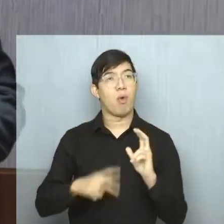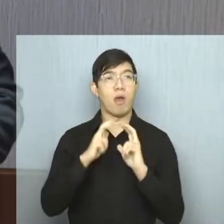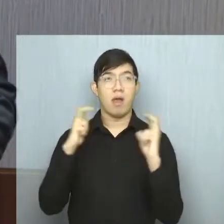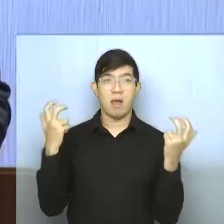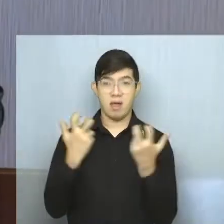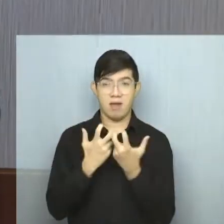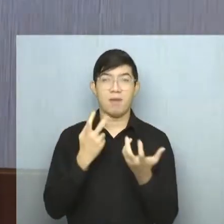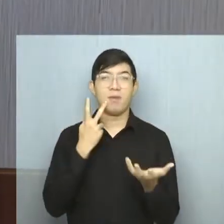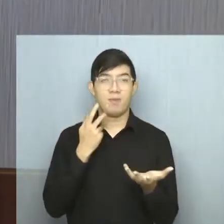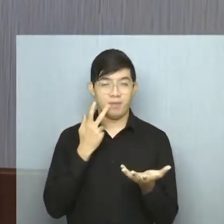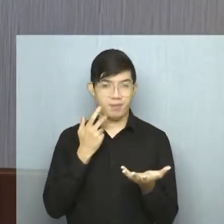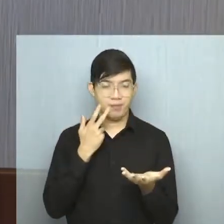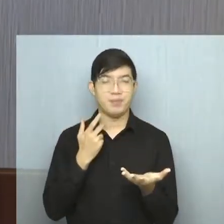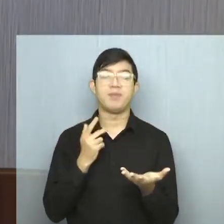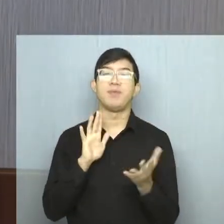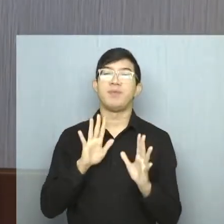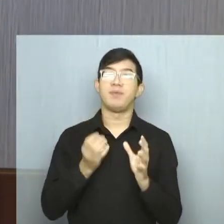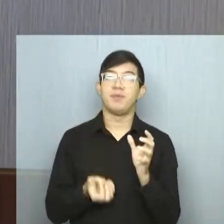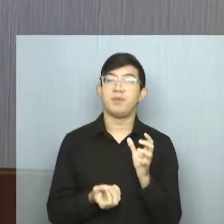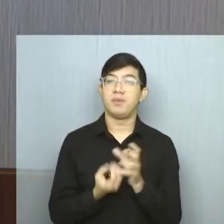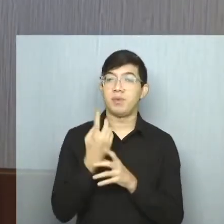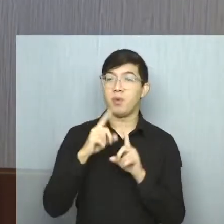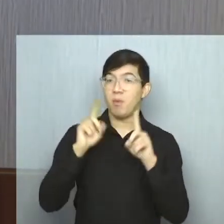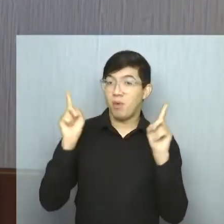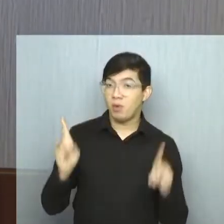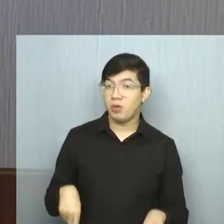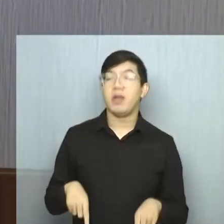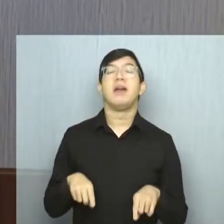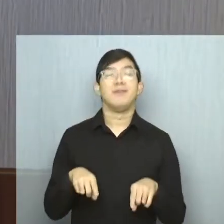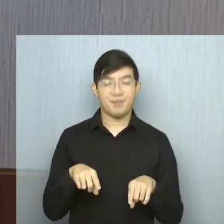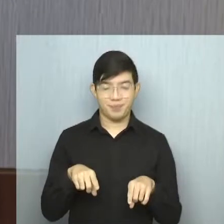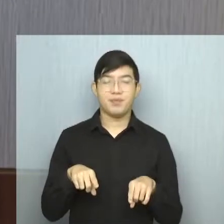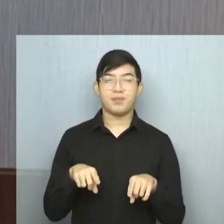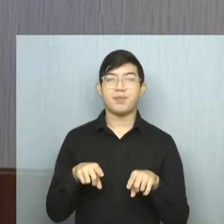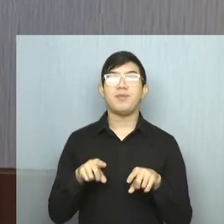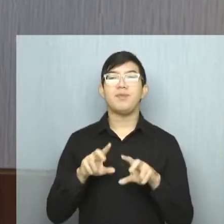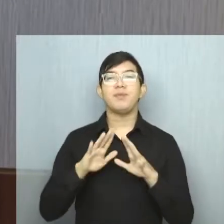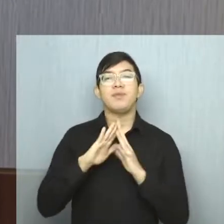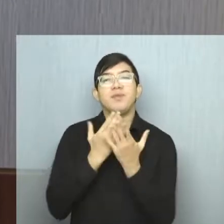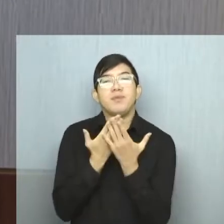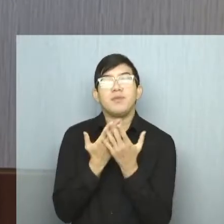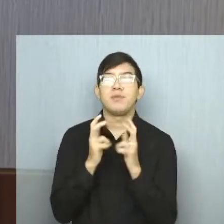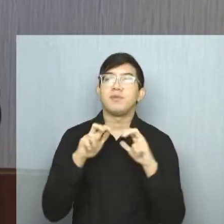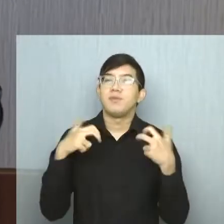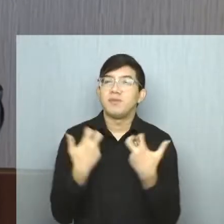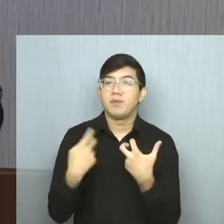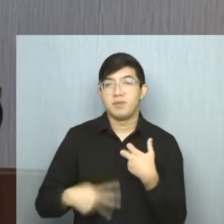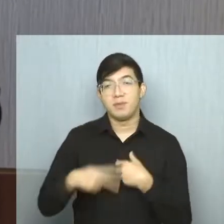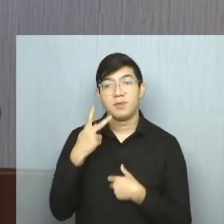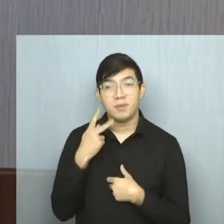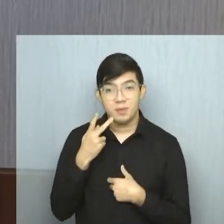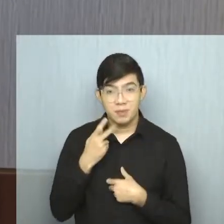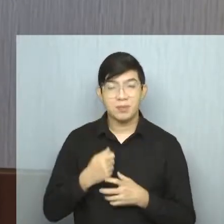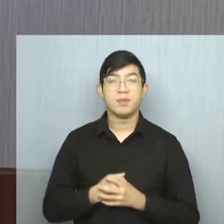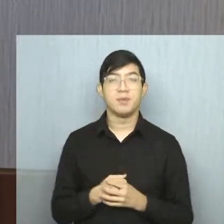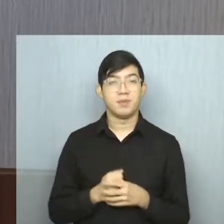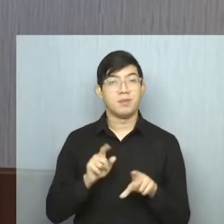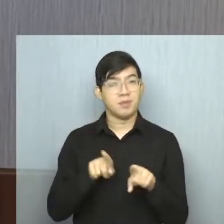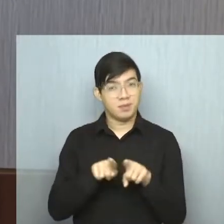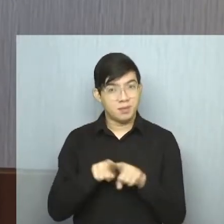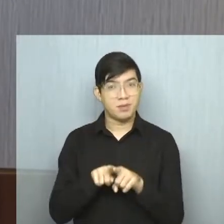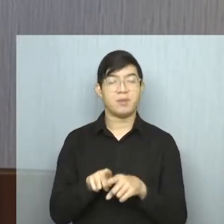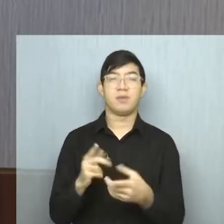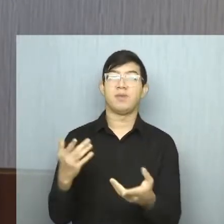é a criação da Escola do Parlamento. E a nossa alegria de poder também contar com a